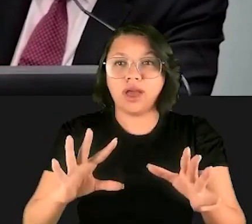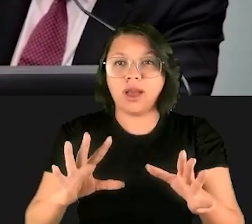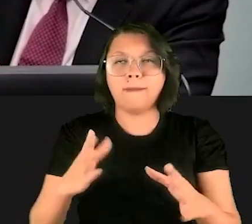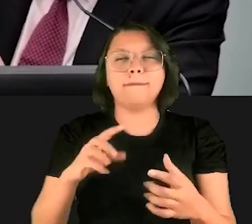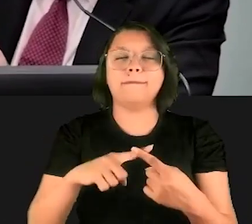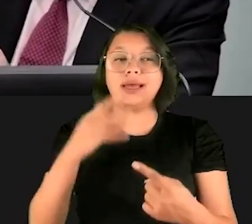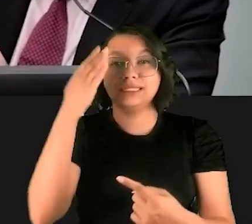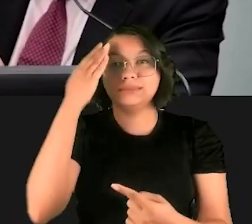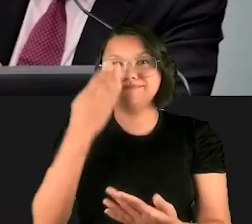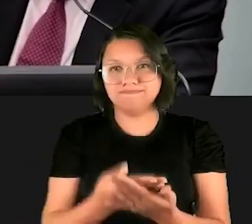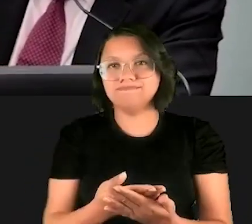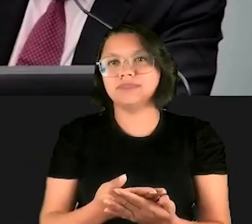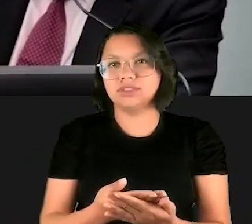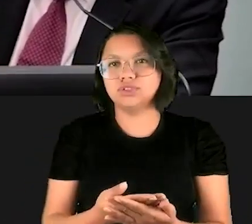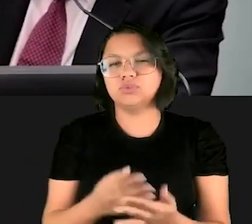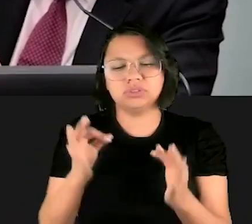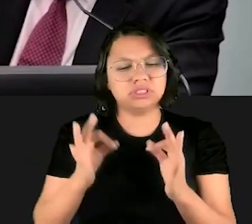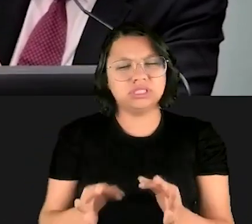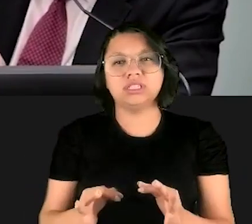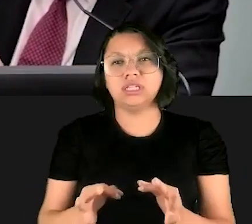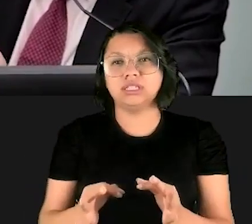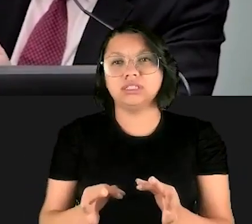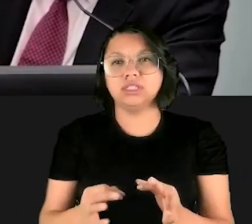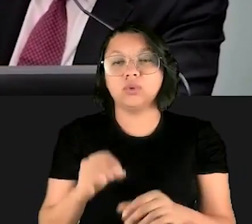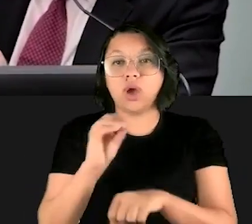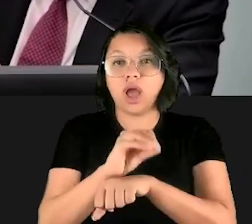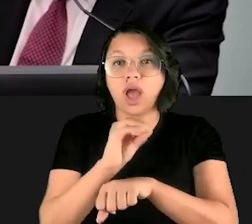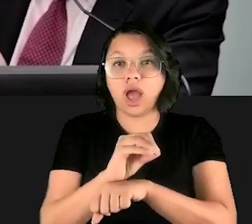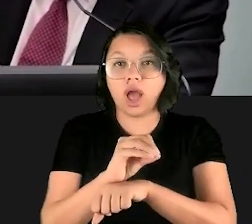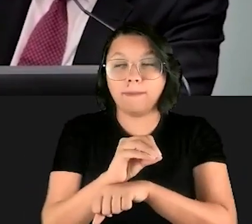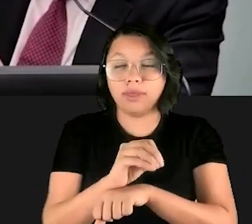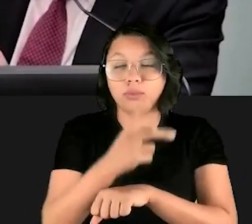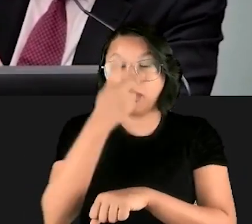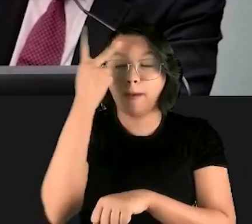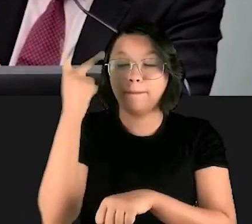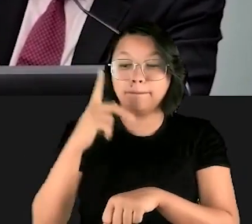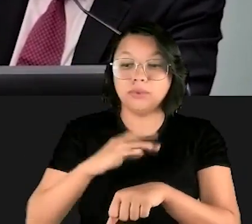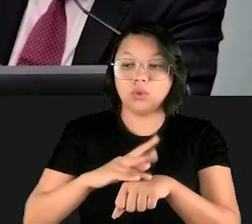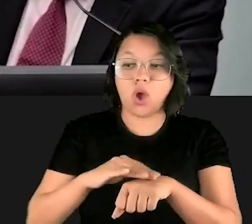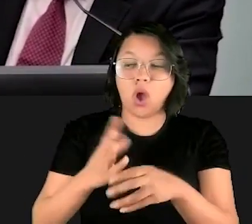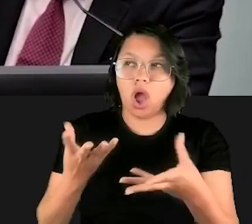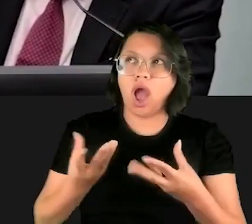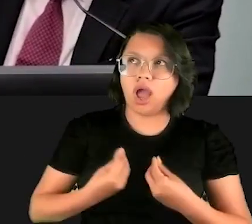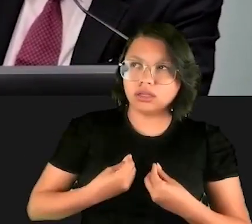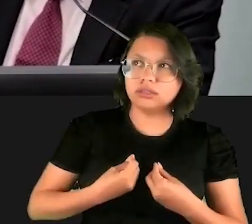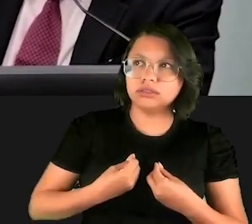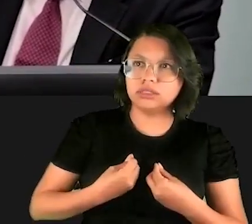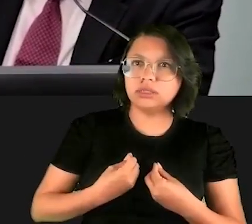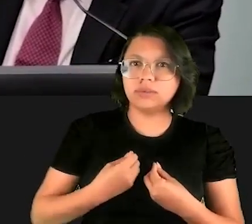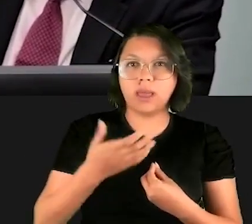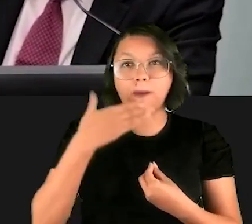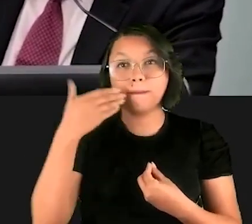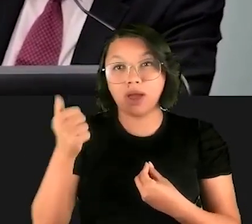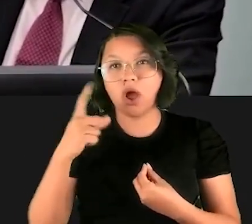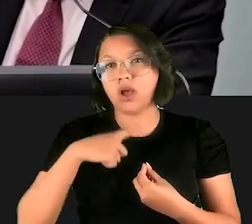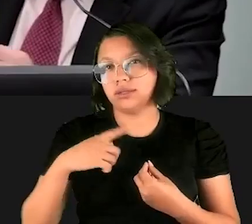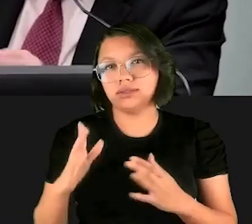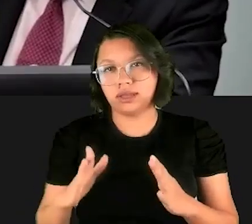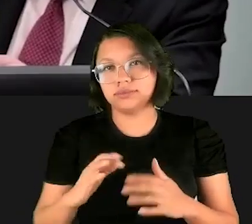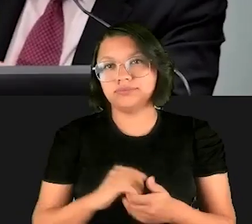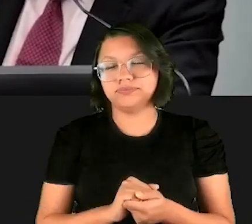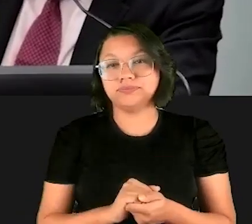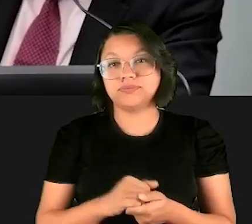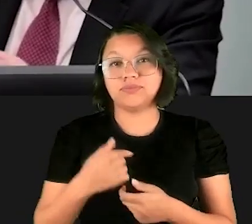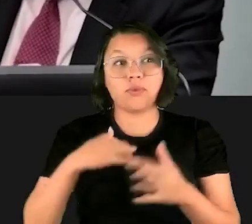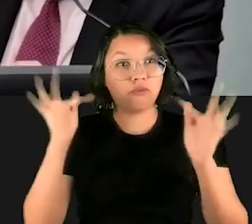paciente recebe dentro do ICESP, ele é o melhor tratamento possível dentro do Sistema Único de Saúde do Brasil. E fico